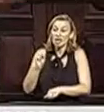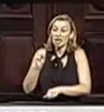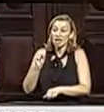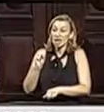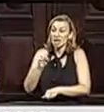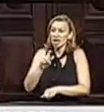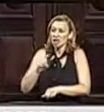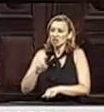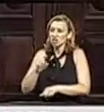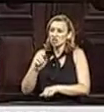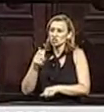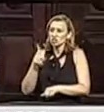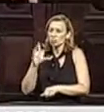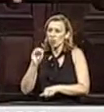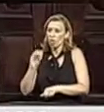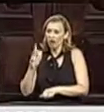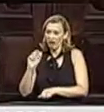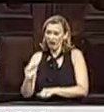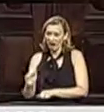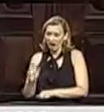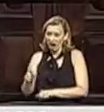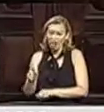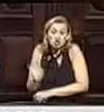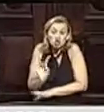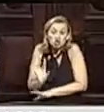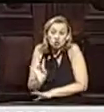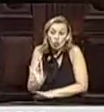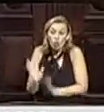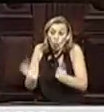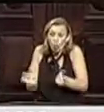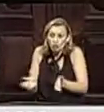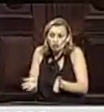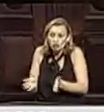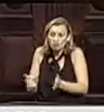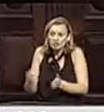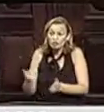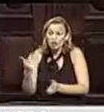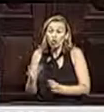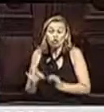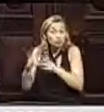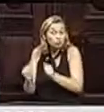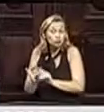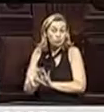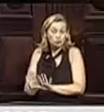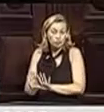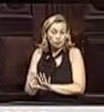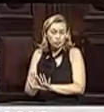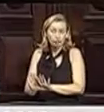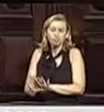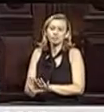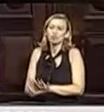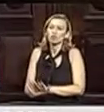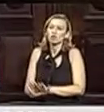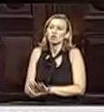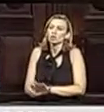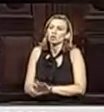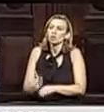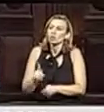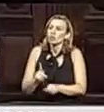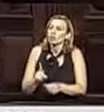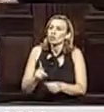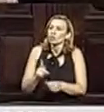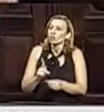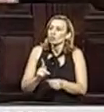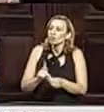Hoje vale para tudo, de acordo com o decreto do dia de ontem, vale para tudo. Pois bem, então, o petróleo hoje é